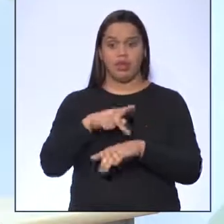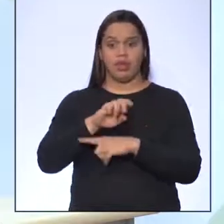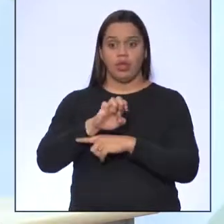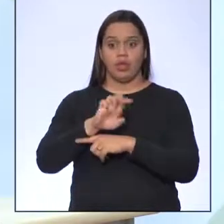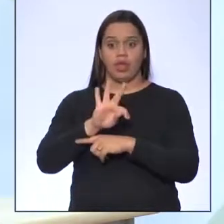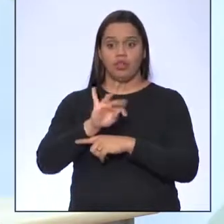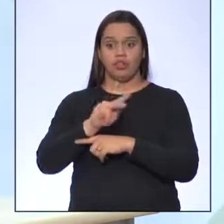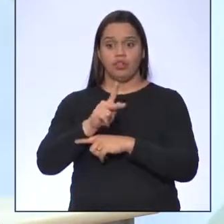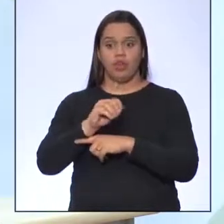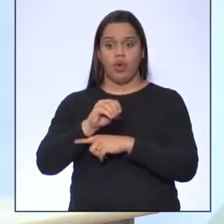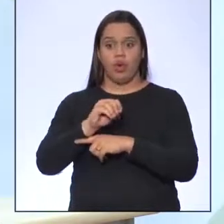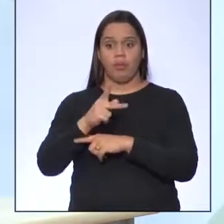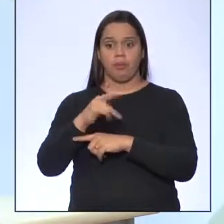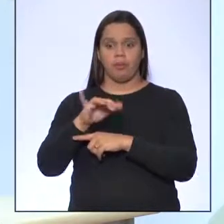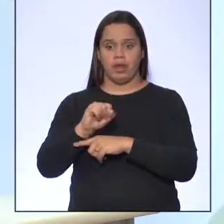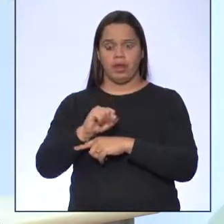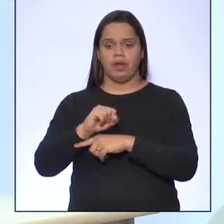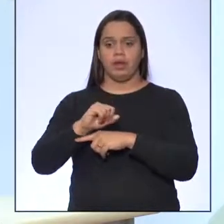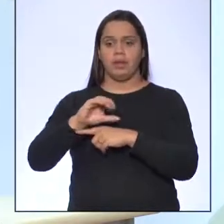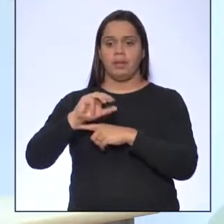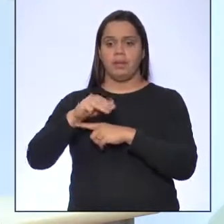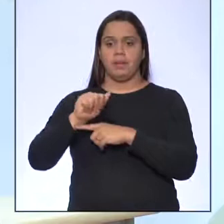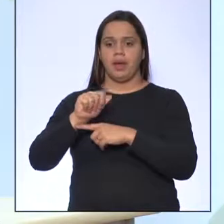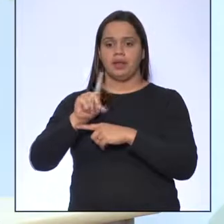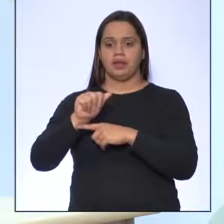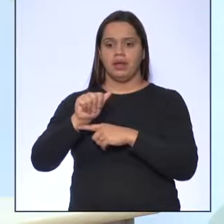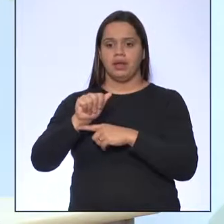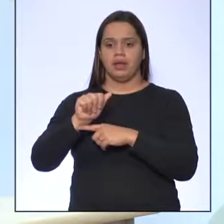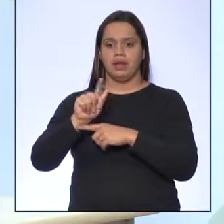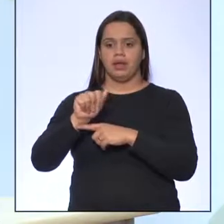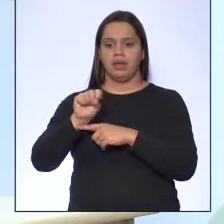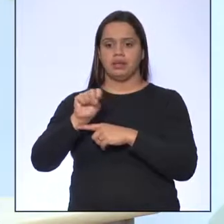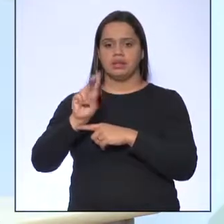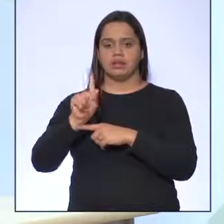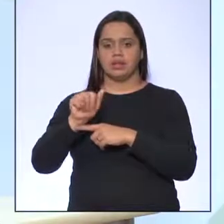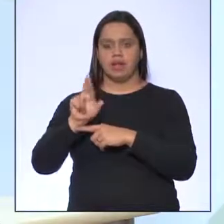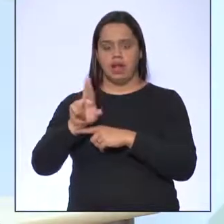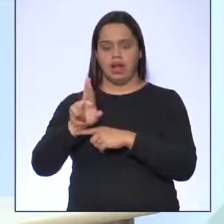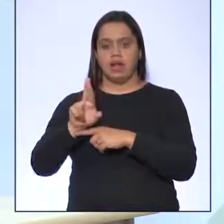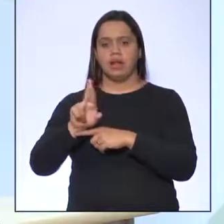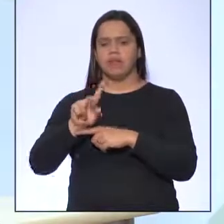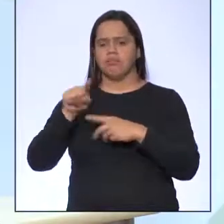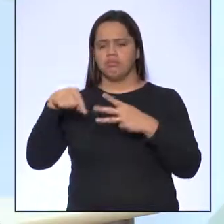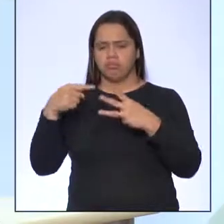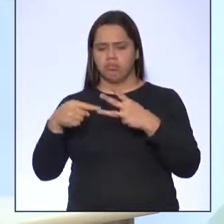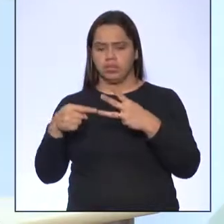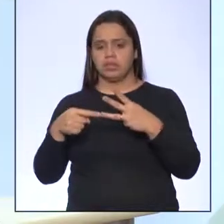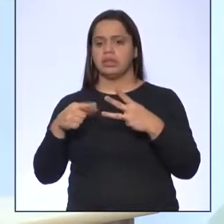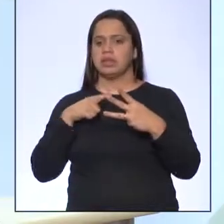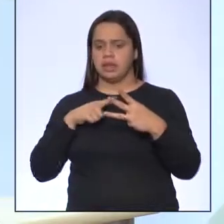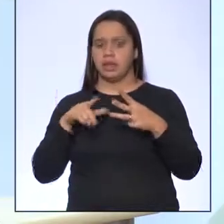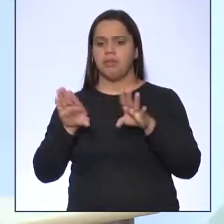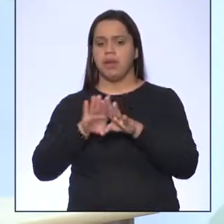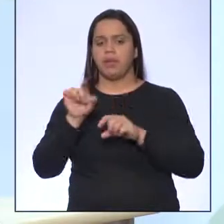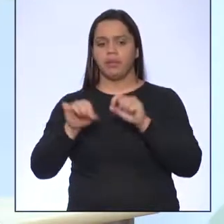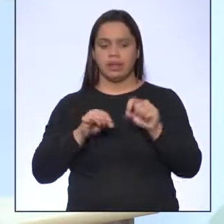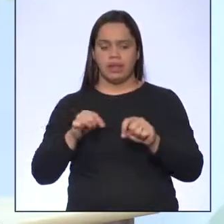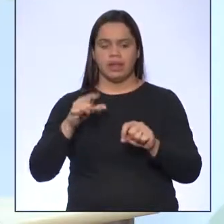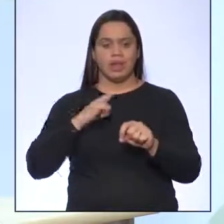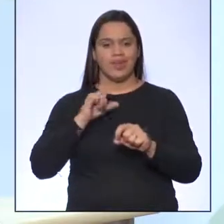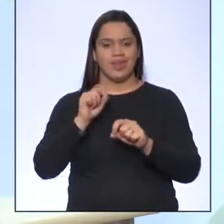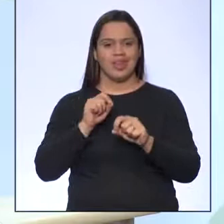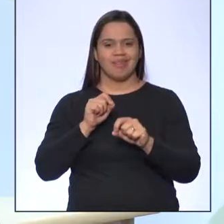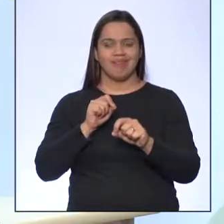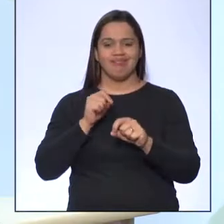e Madagascar são países, né, da África subsaariana que realmente têm um acesso